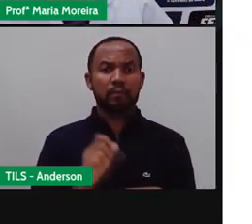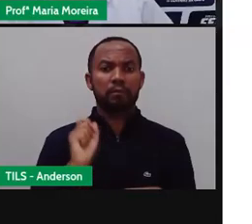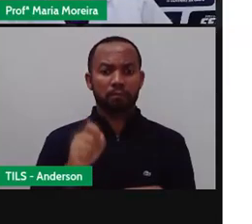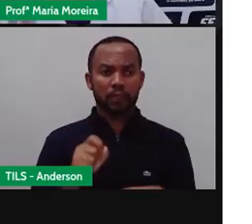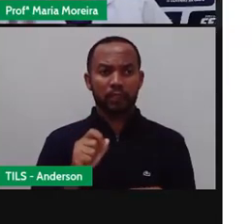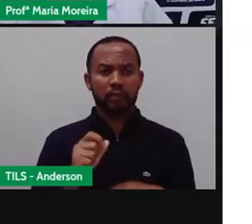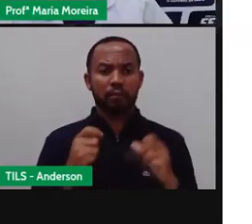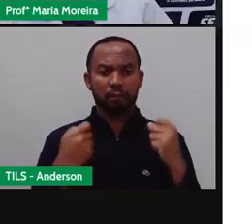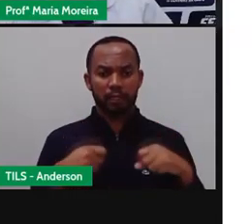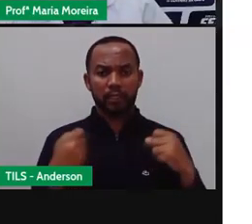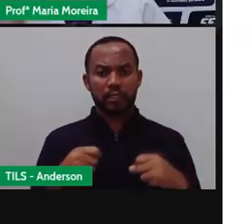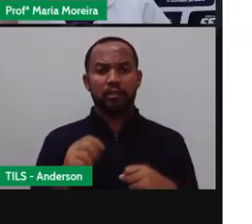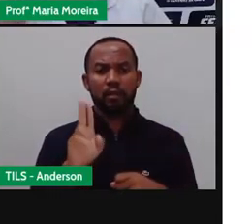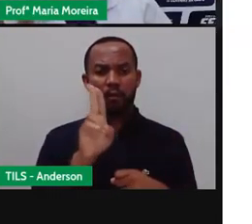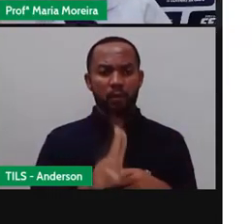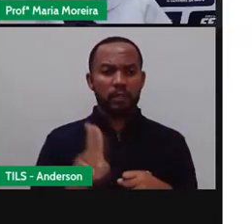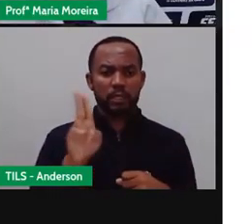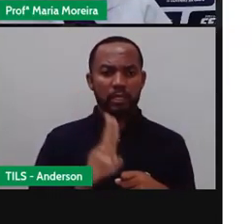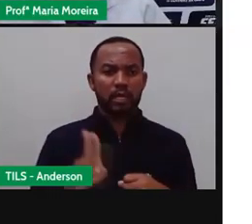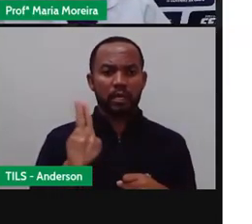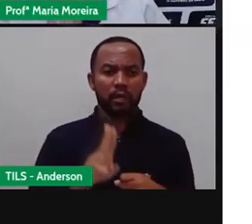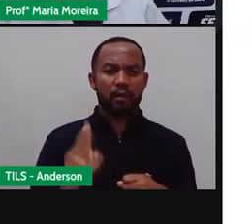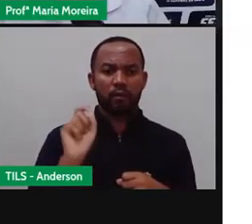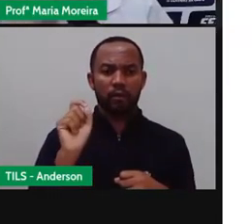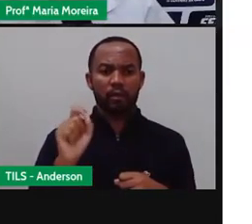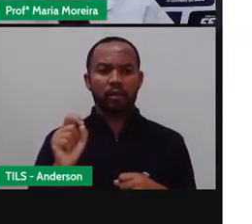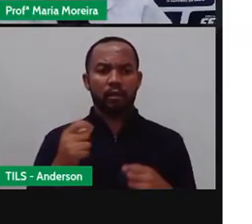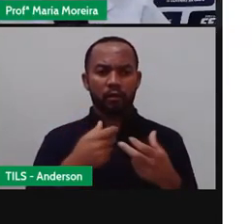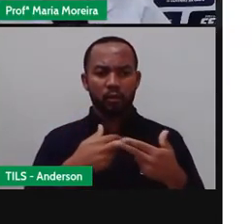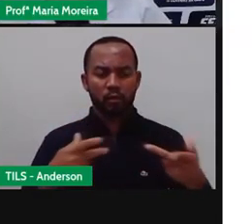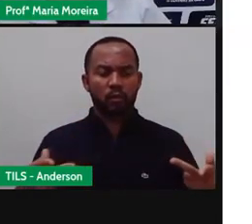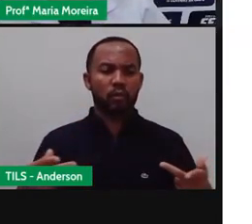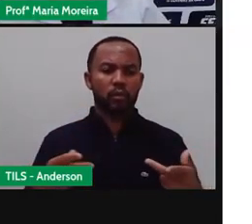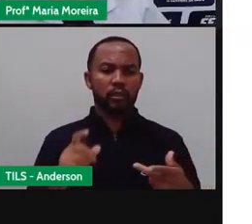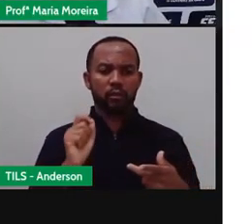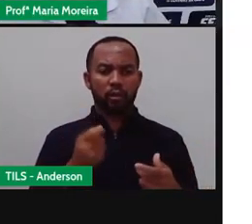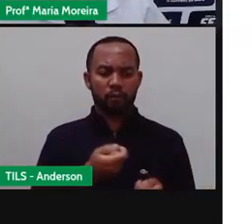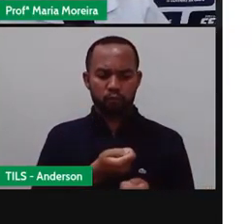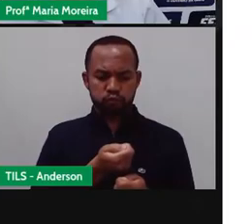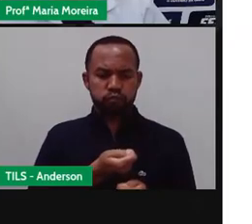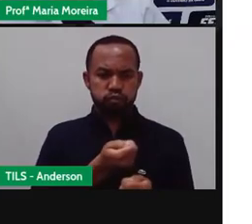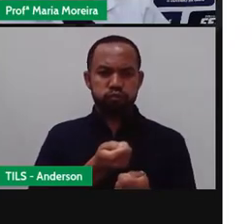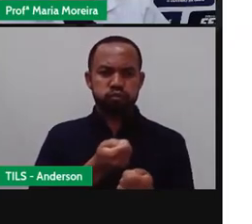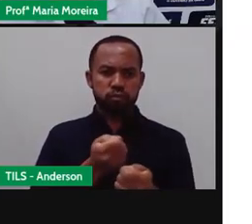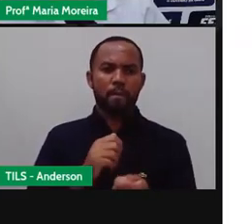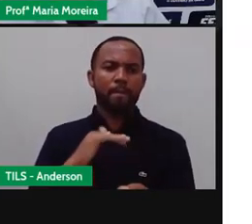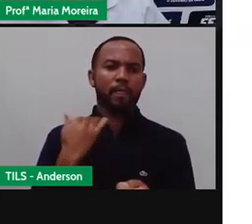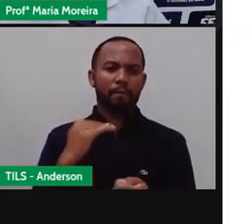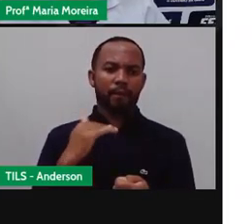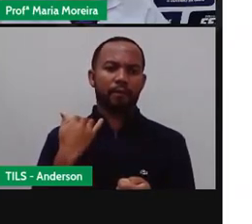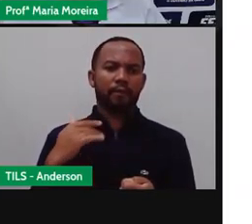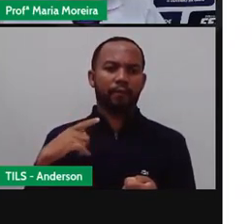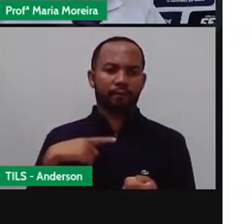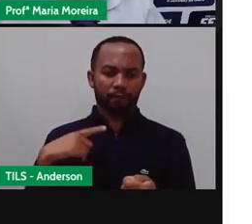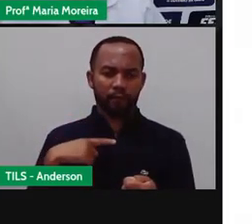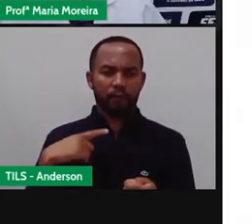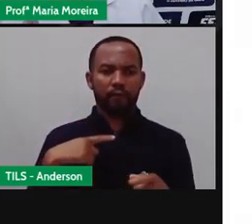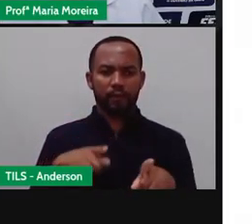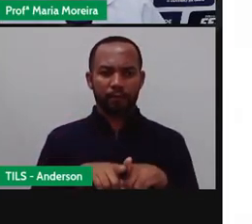E aí você precisa usar produtos, né, naturais ou produtos químicos para atacar essas formigas. E